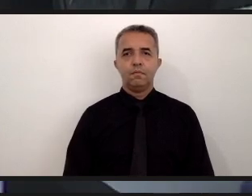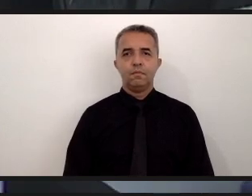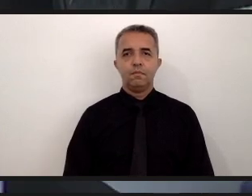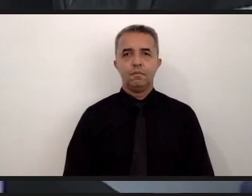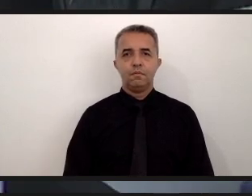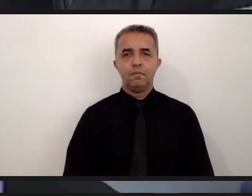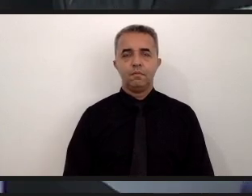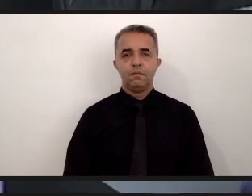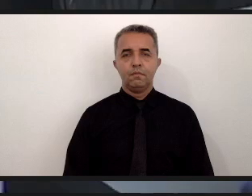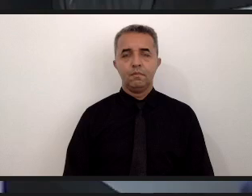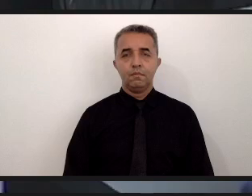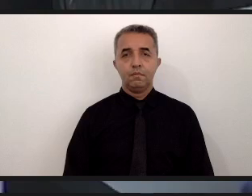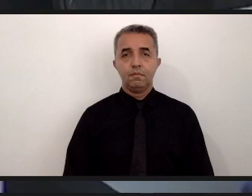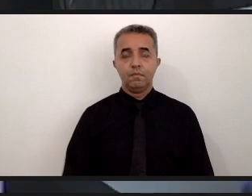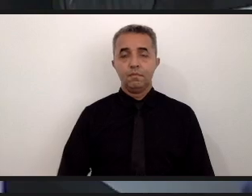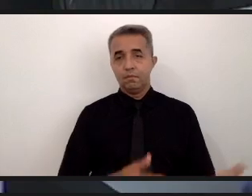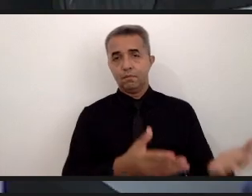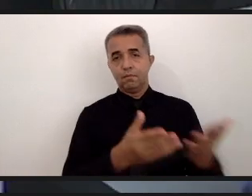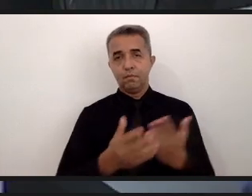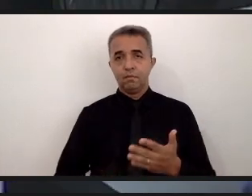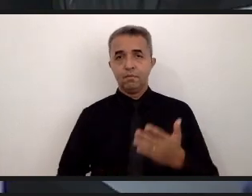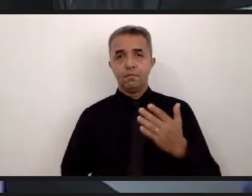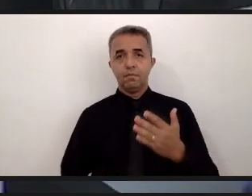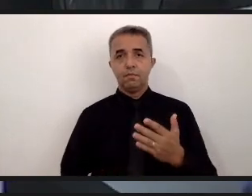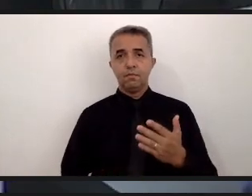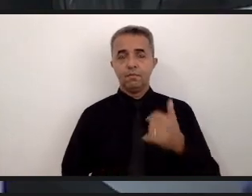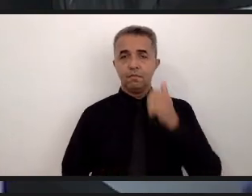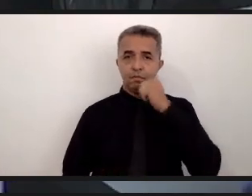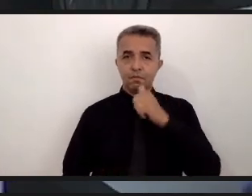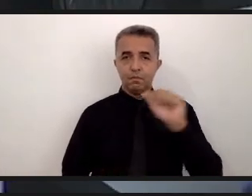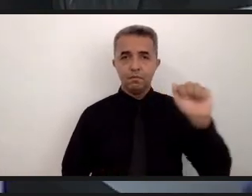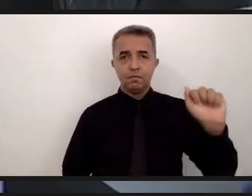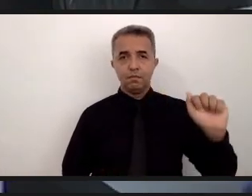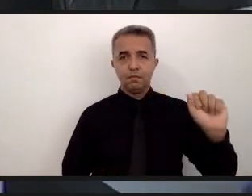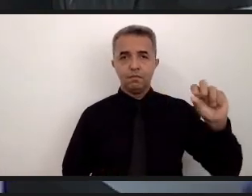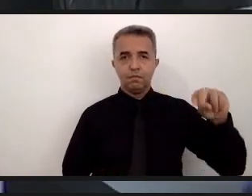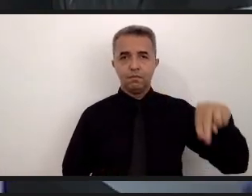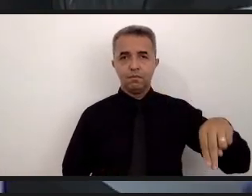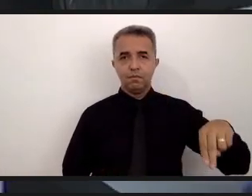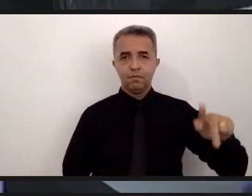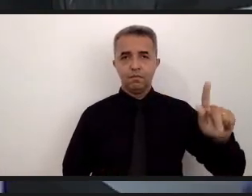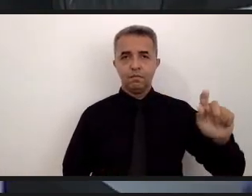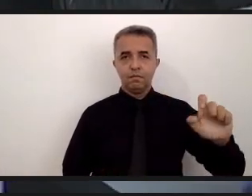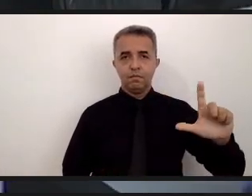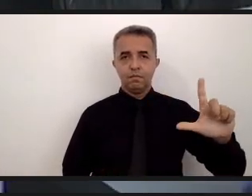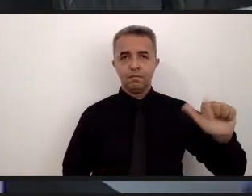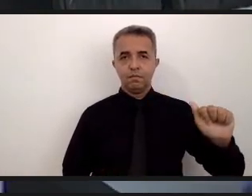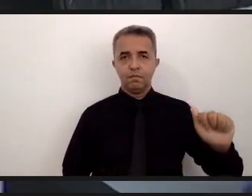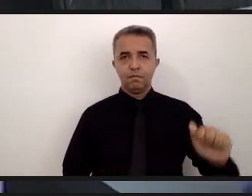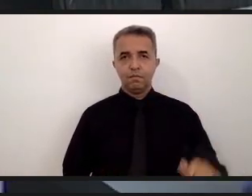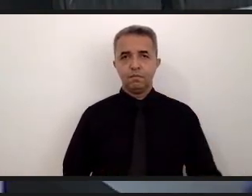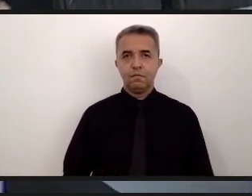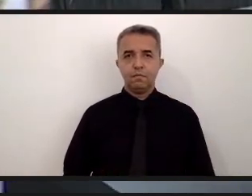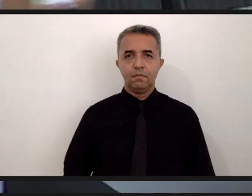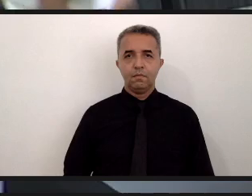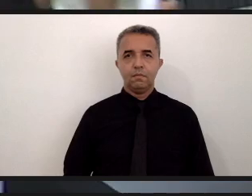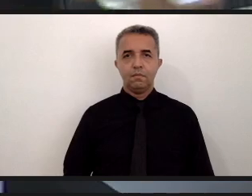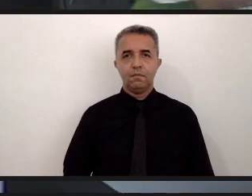Próxima homenageada, já convidamos a senhora Ângela Soares da Silva, por gentileza.